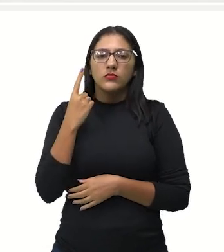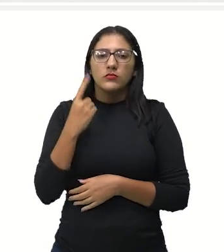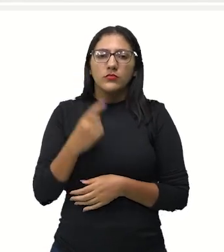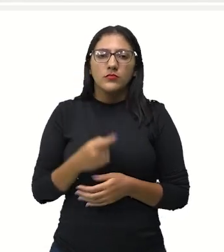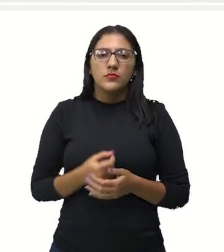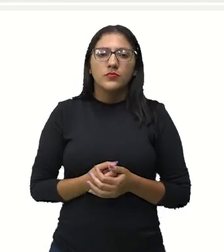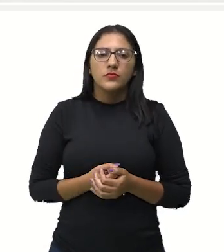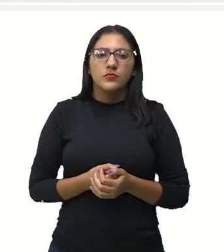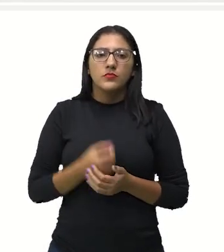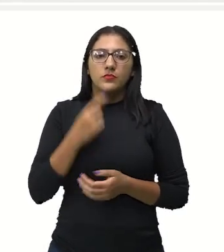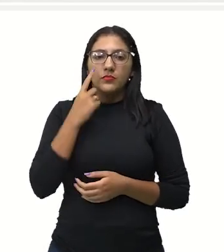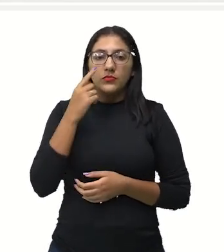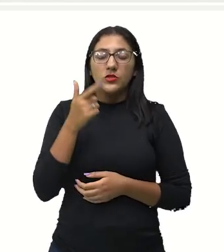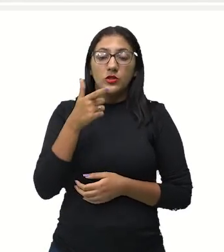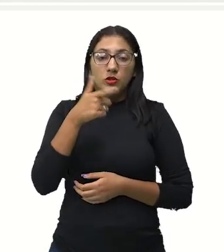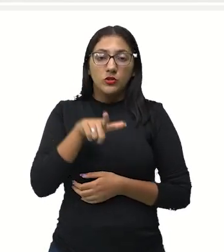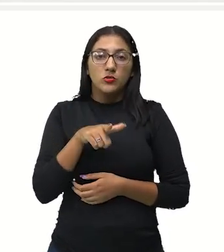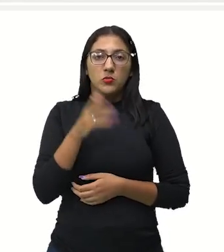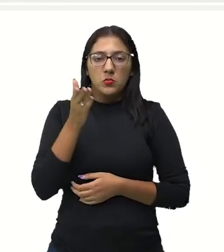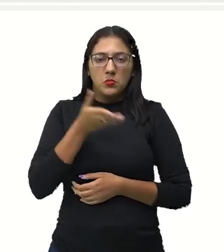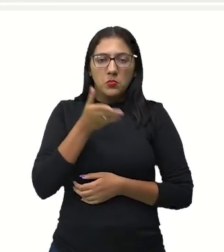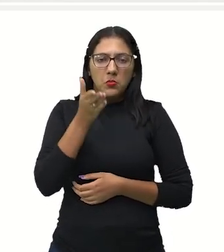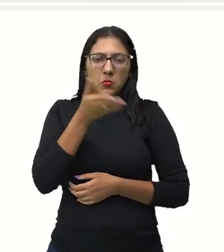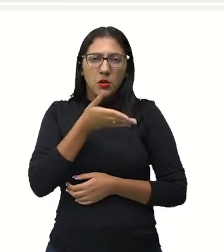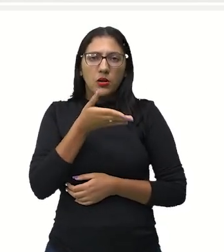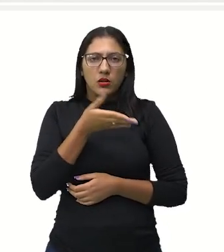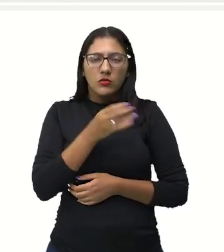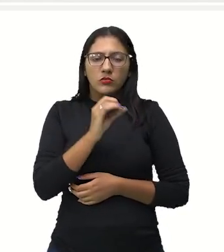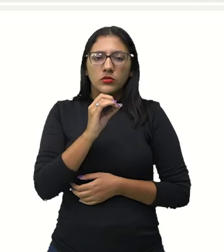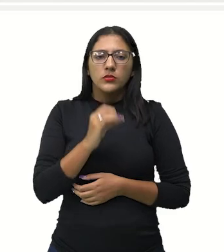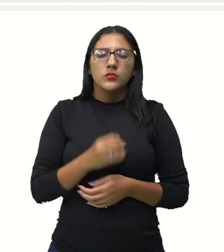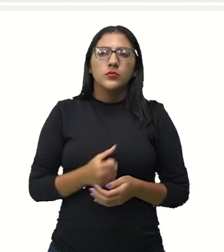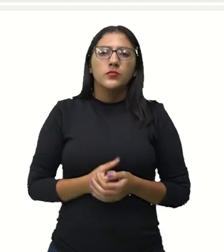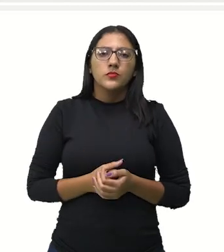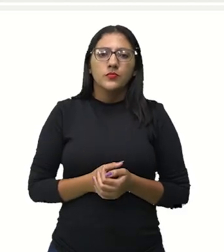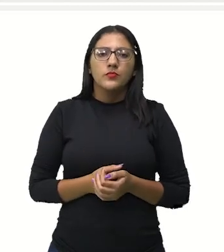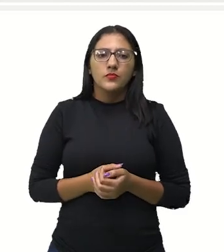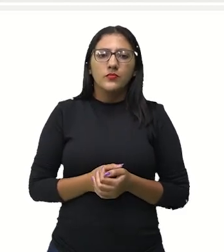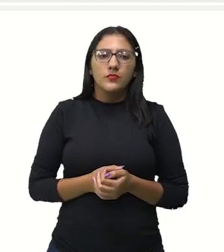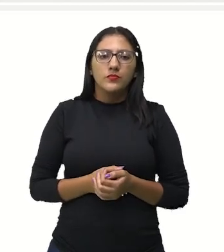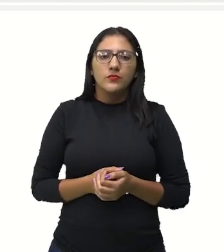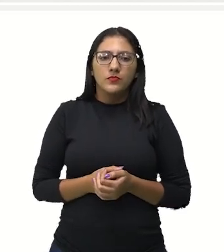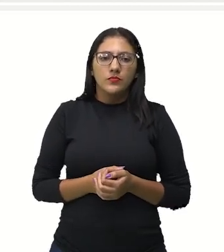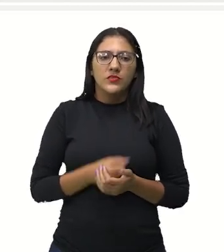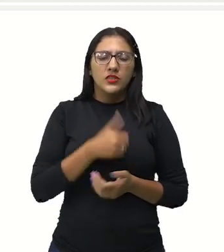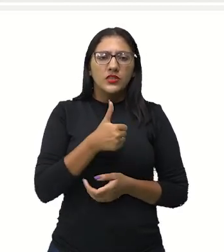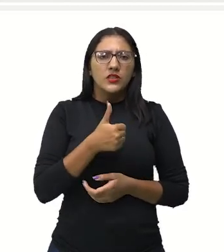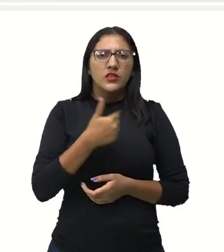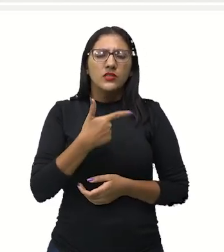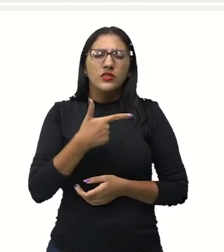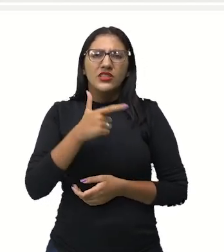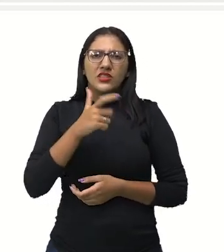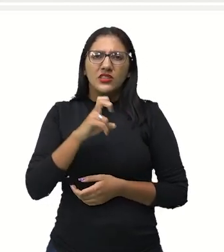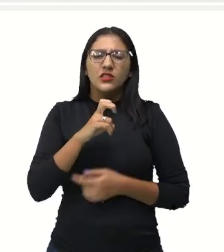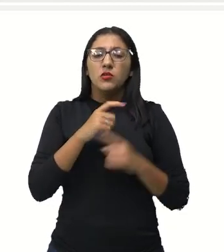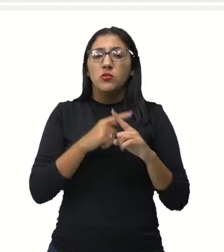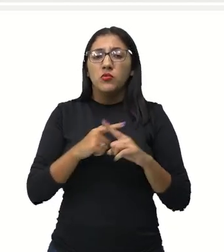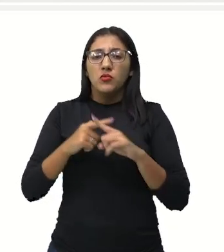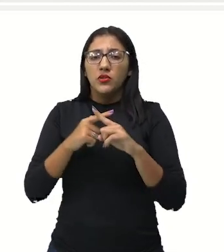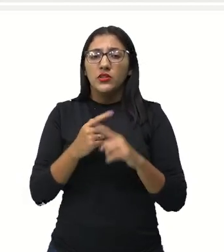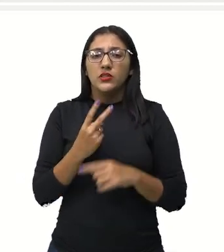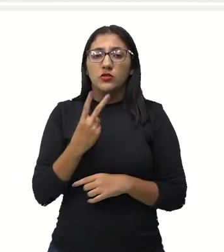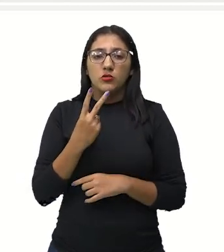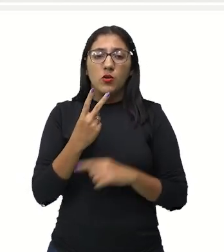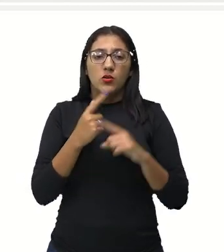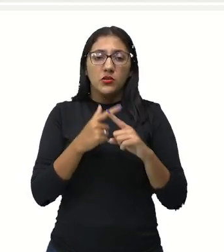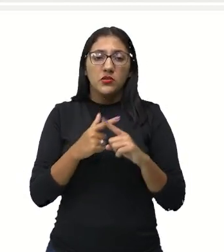ó. Simplifique esse outro zero com esse, ó. E vai sobrar, então, 125 vezes 2 vezes